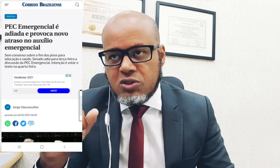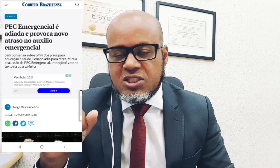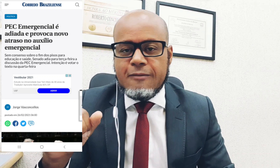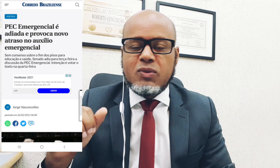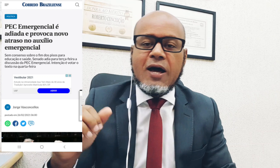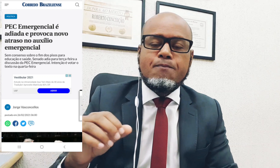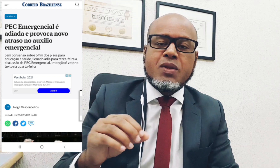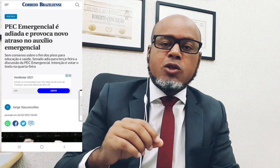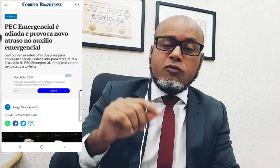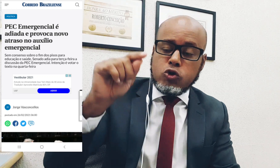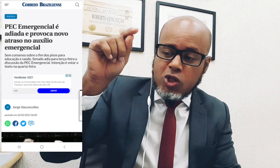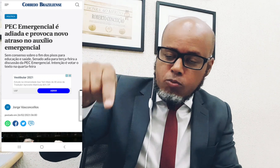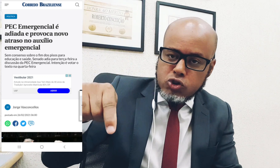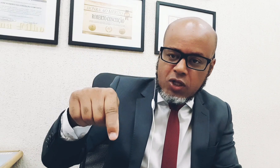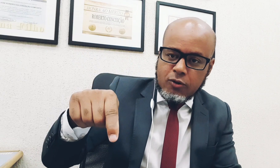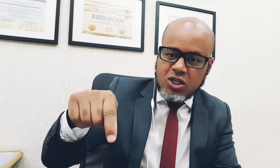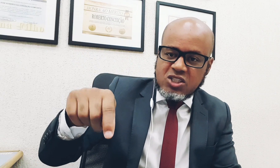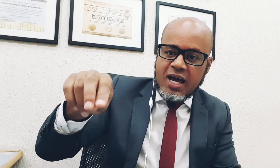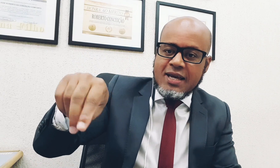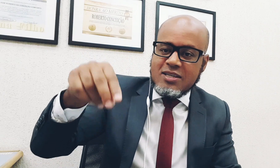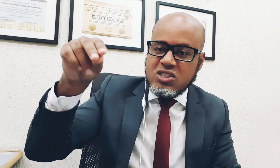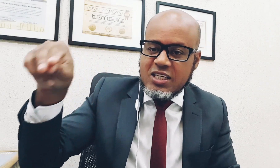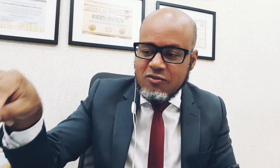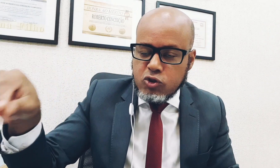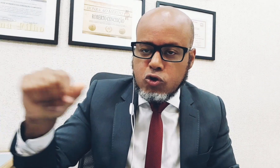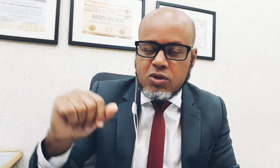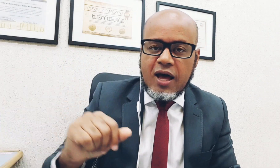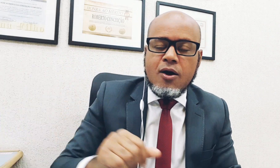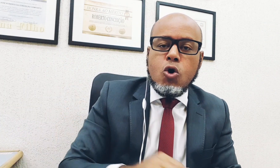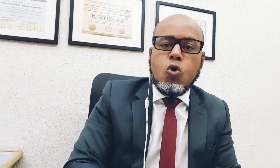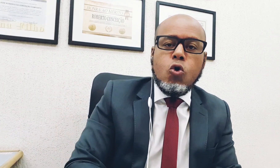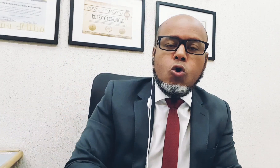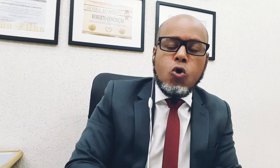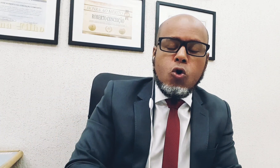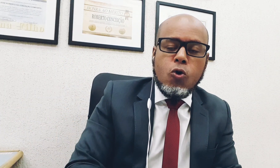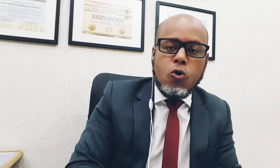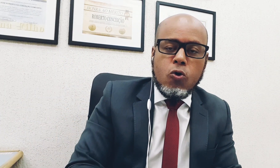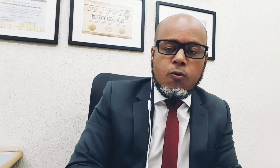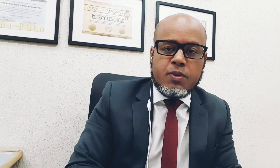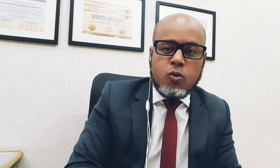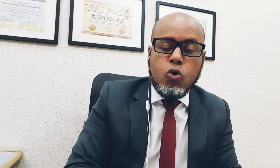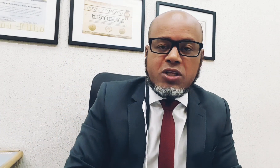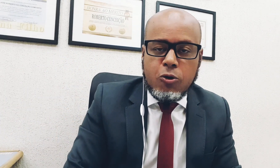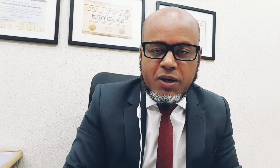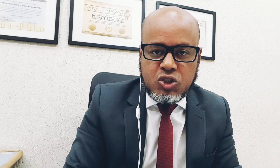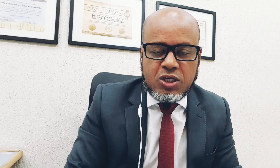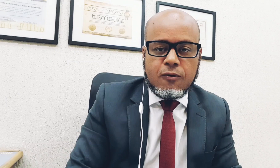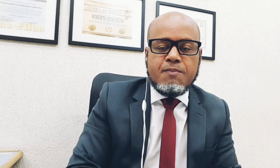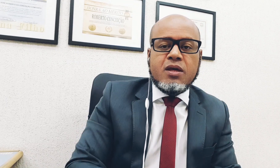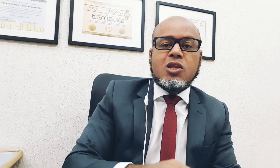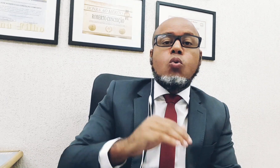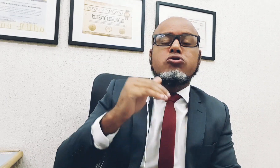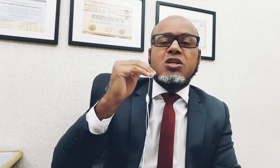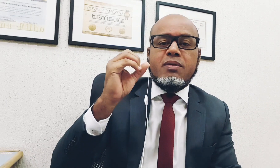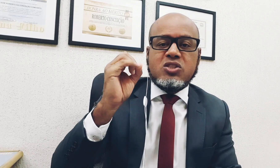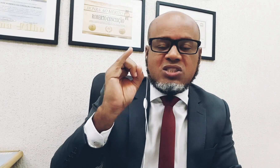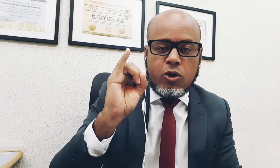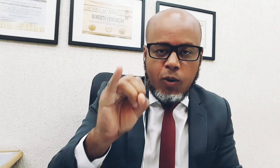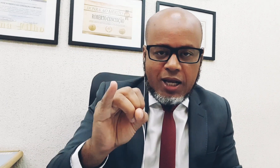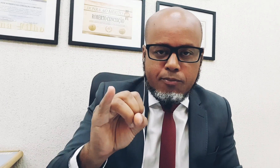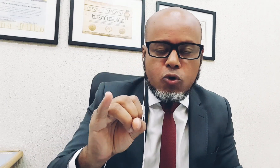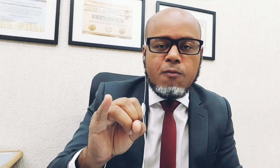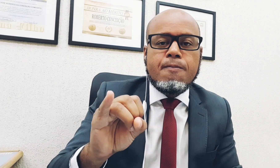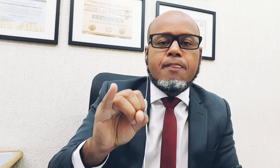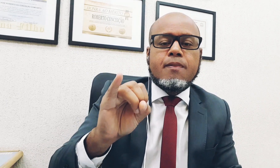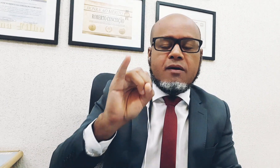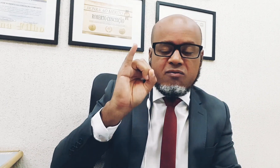soltar para você, tá? Então eu vou soltar o Bolsonaro já, e em seguida eu vou soltar o Rodrigo Pacheco. Então o auxílio emergencial